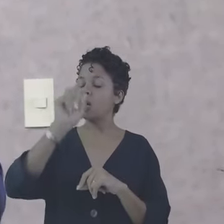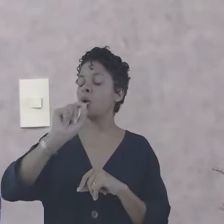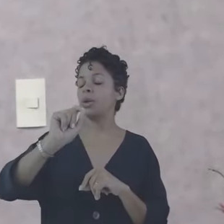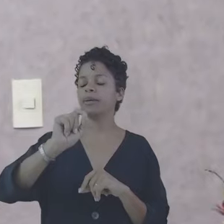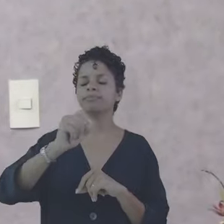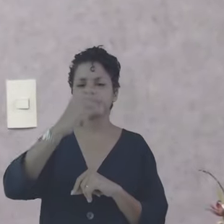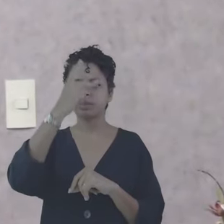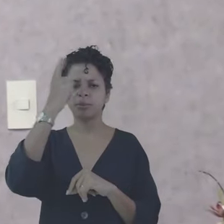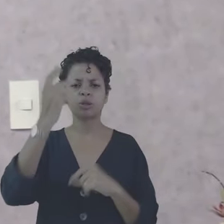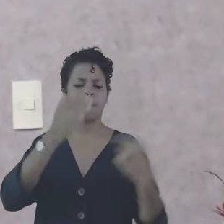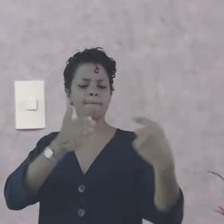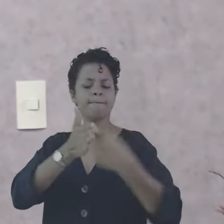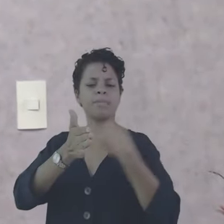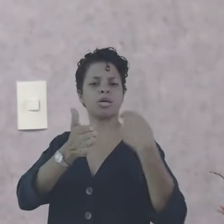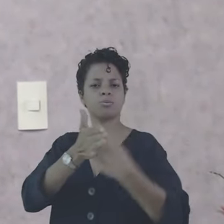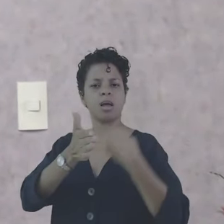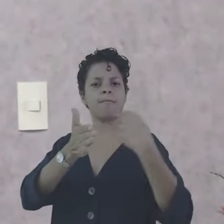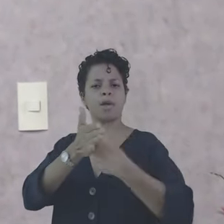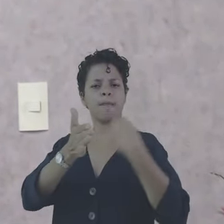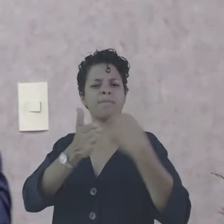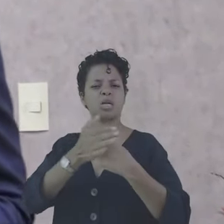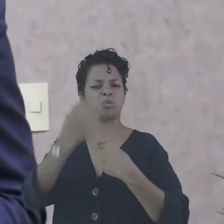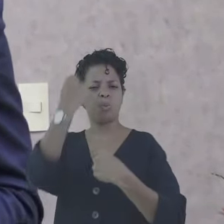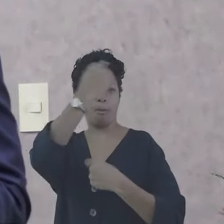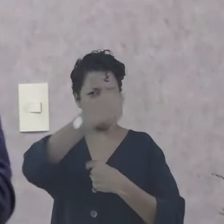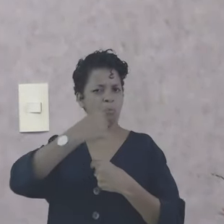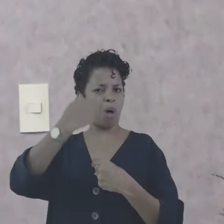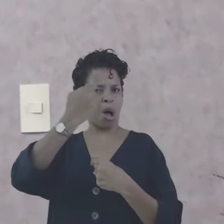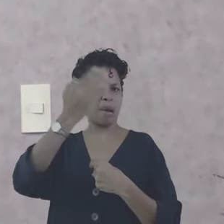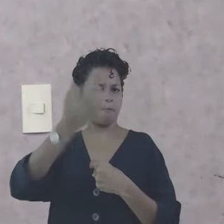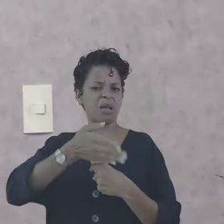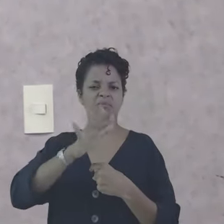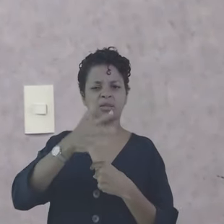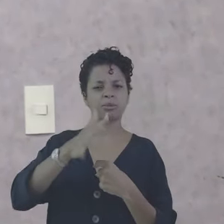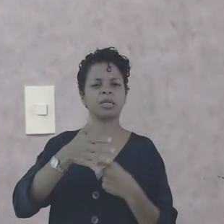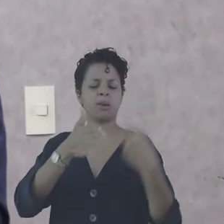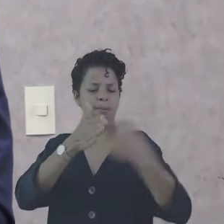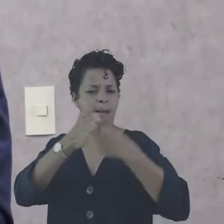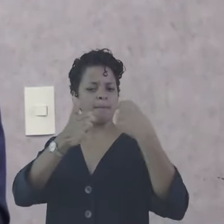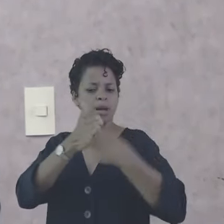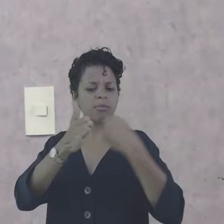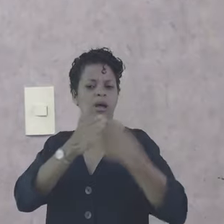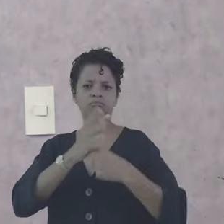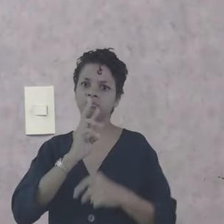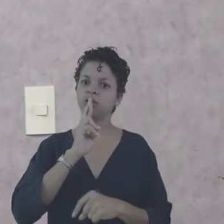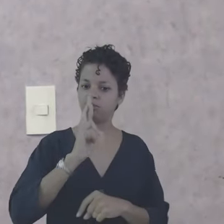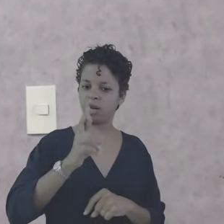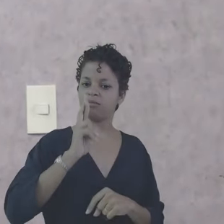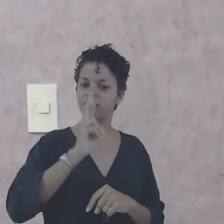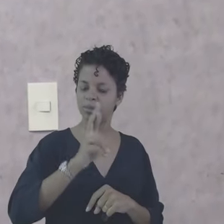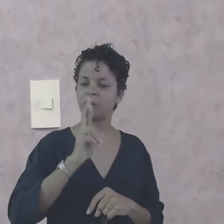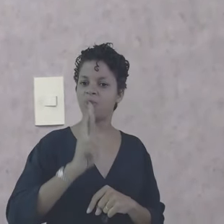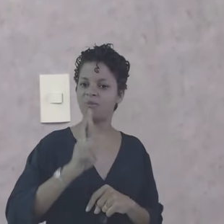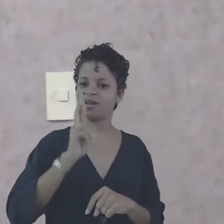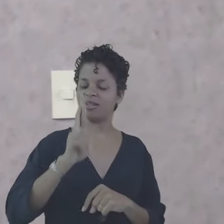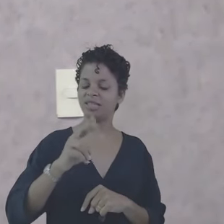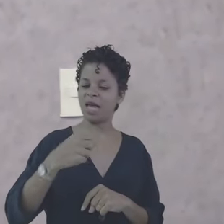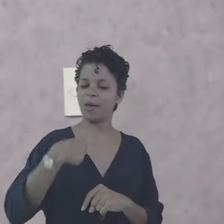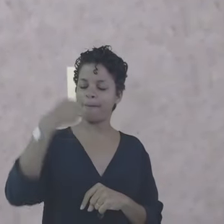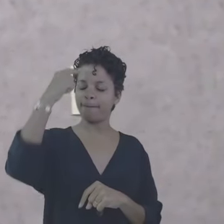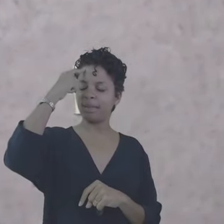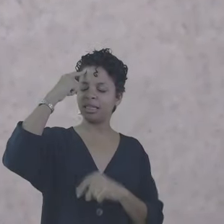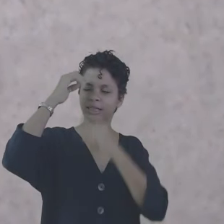fazendo perguntas, uma hora e meia de perguntas, e eu respondendo, graças a Deus, perguntas, e fui conseguindo responder. Chegou uma hora que eu pensei,